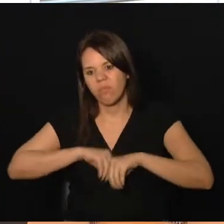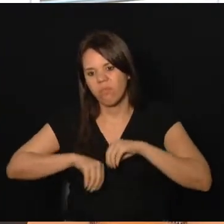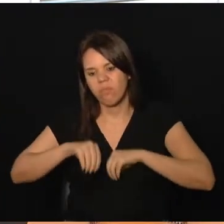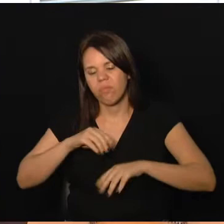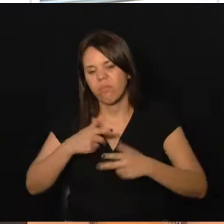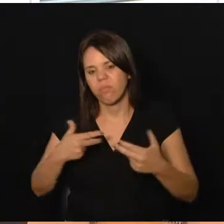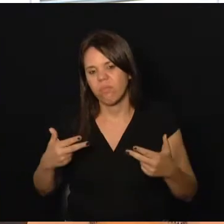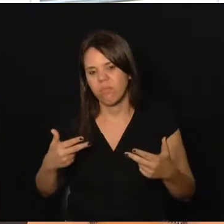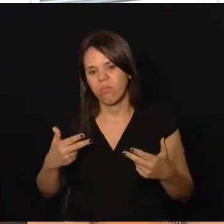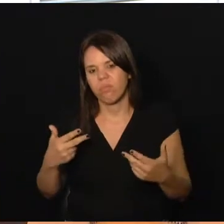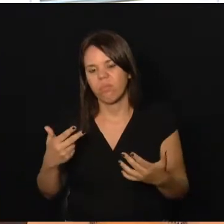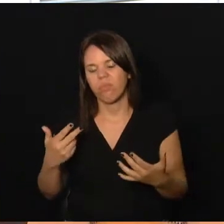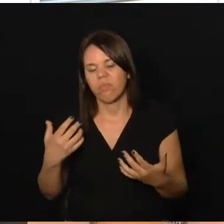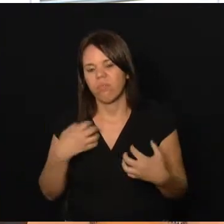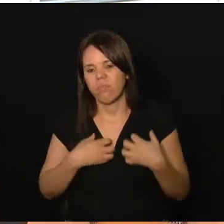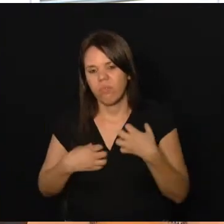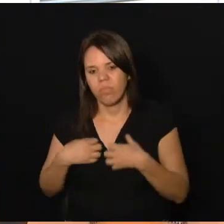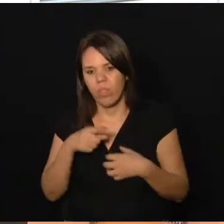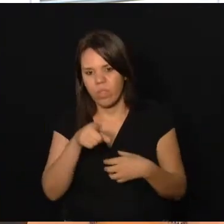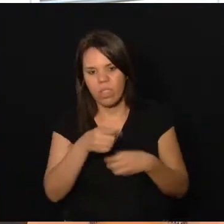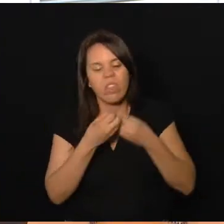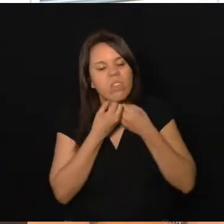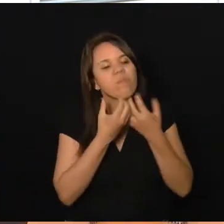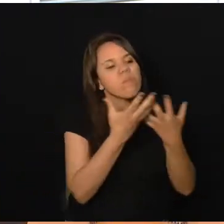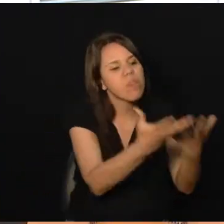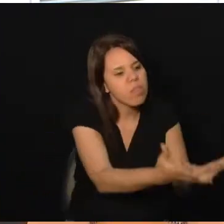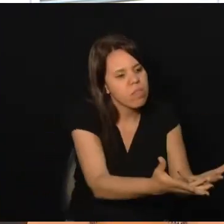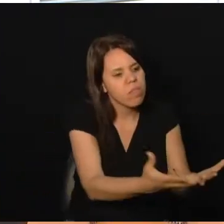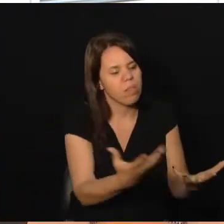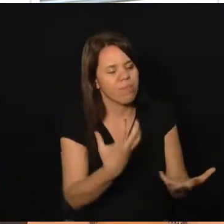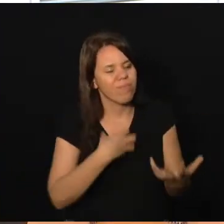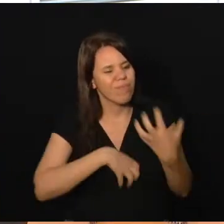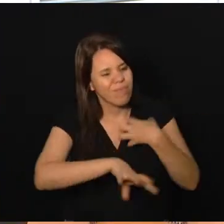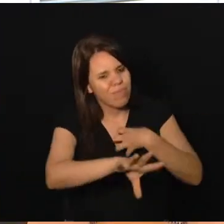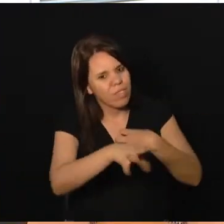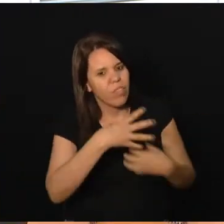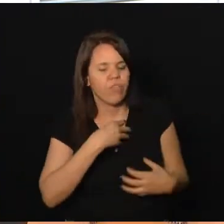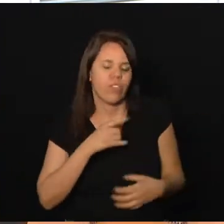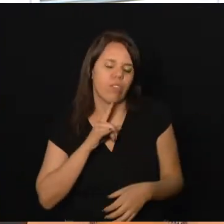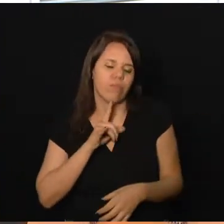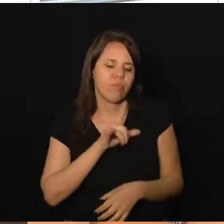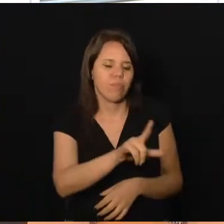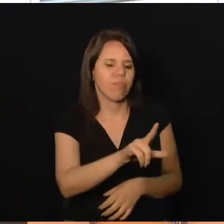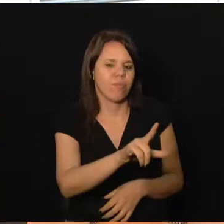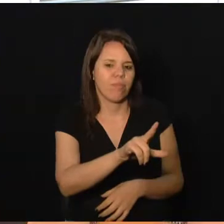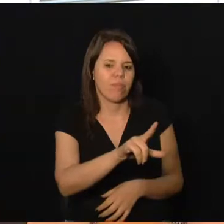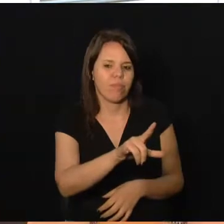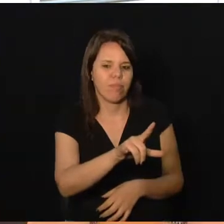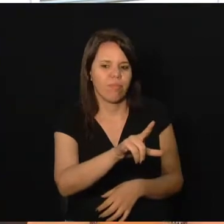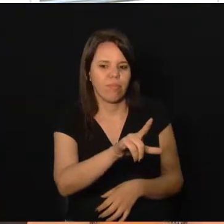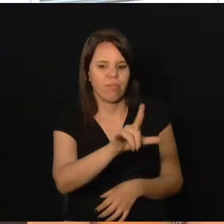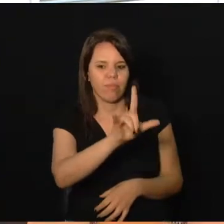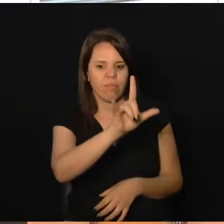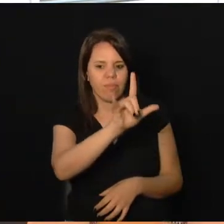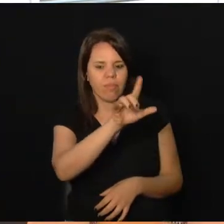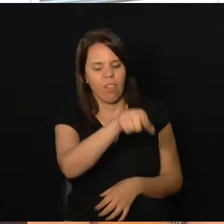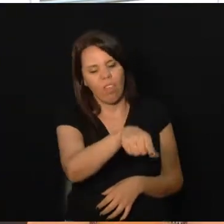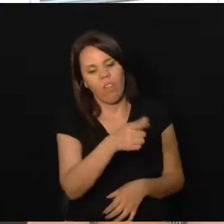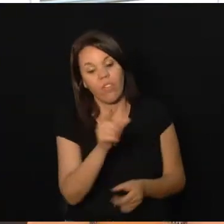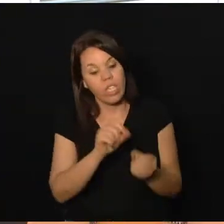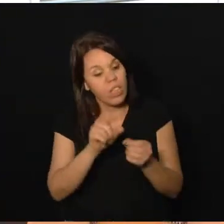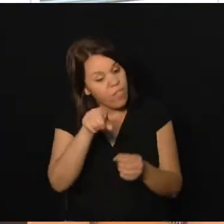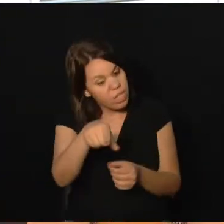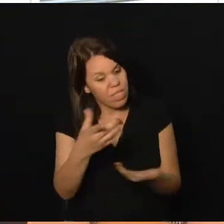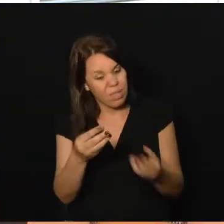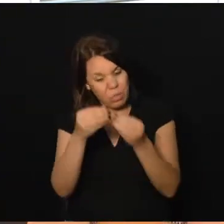eu aconselharia você expressar os seus sentimentos, do tipo, filho, eu te amo, isso que você está fazendo